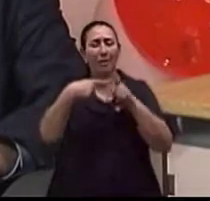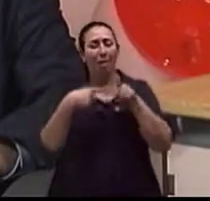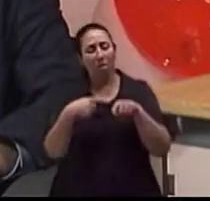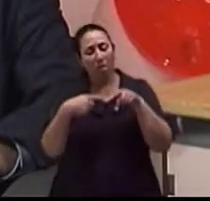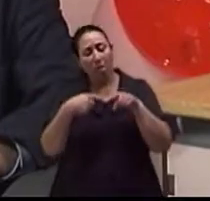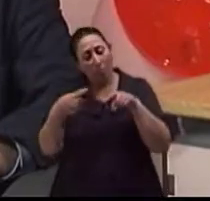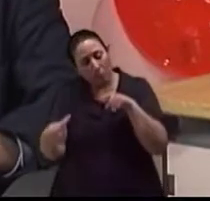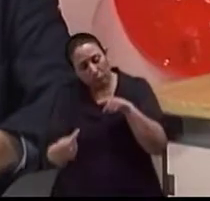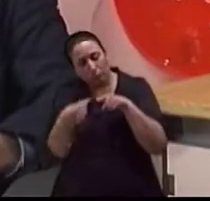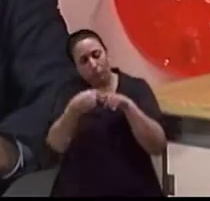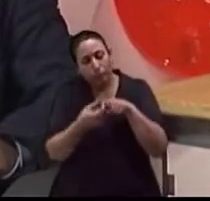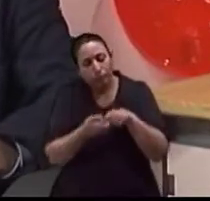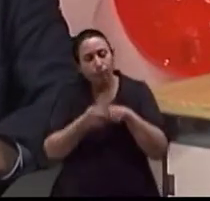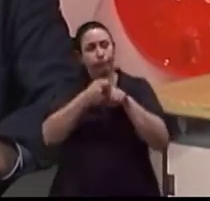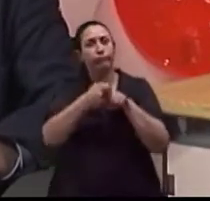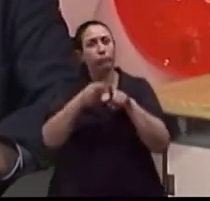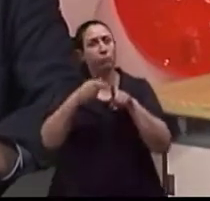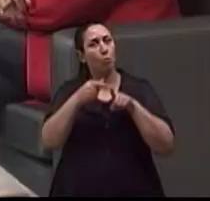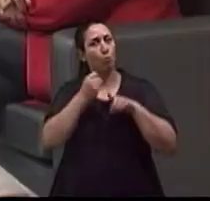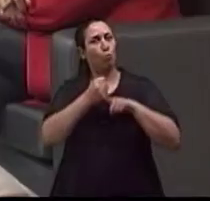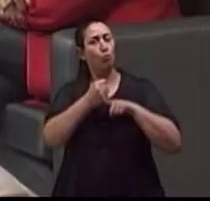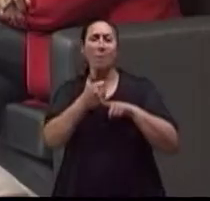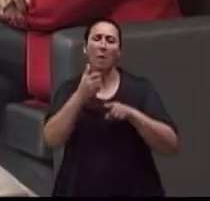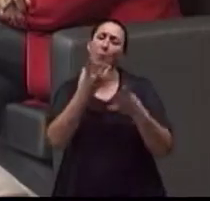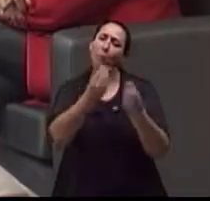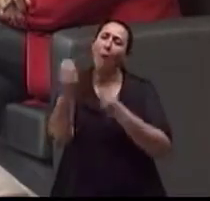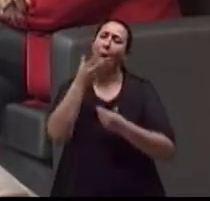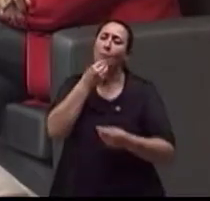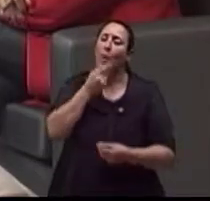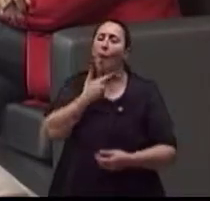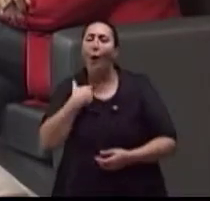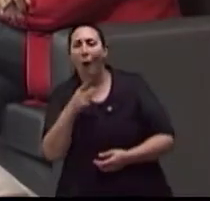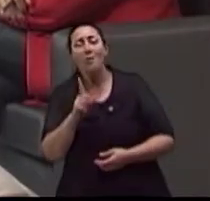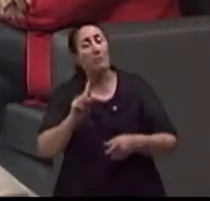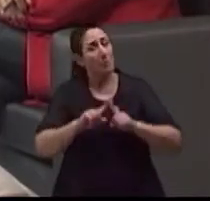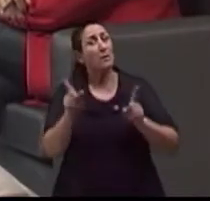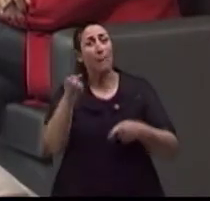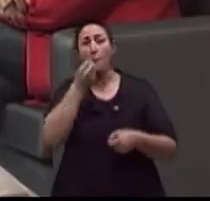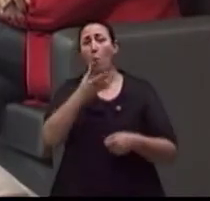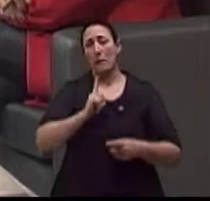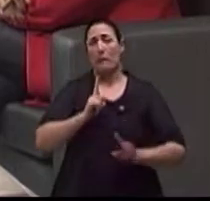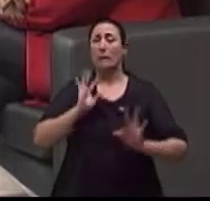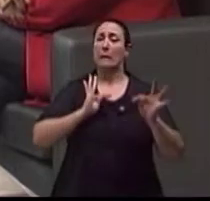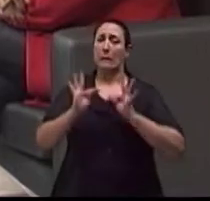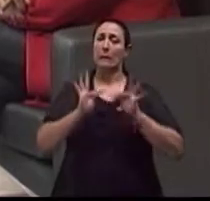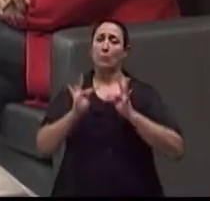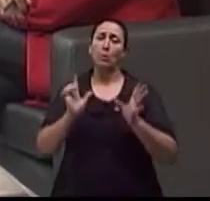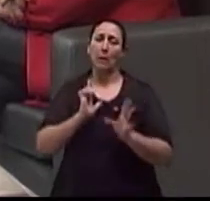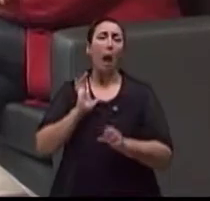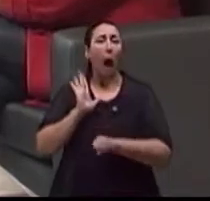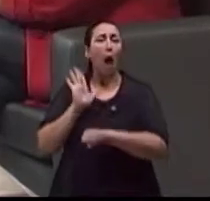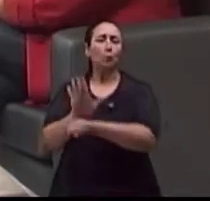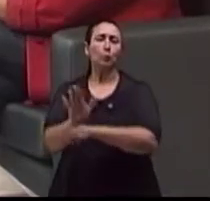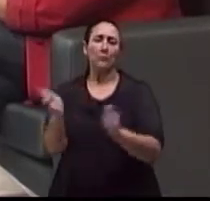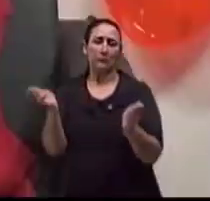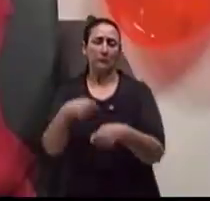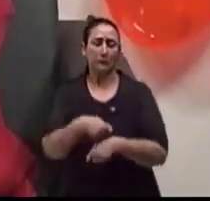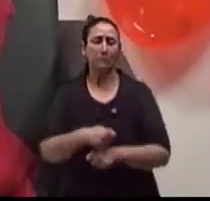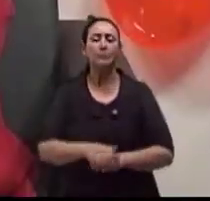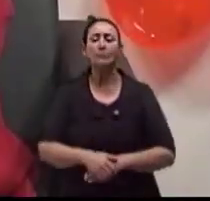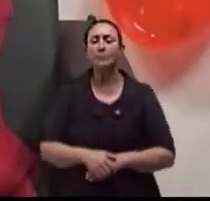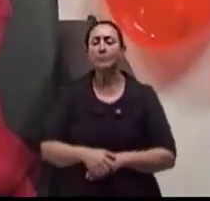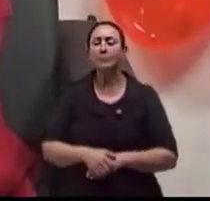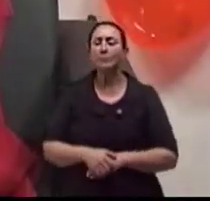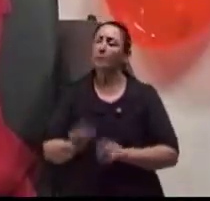mal ainda com essa situação mas é uma alternativa muito boa então tratamento a gente tem a basta procurar o atendimento Claro e o